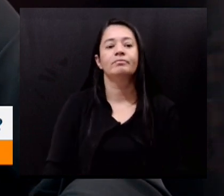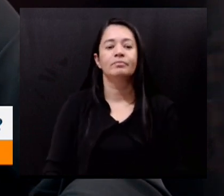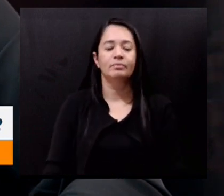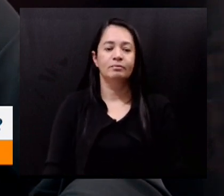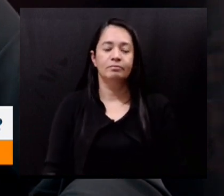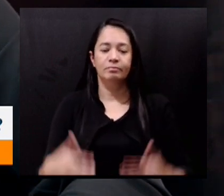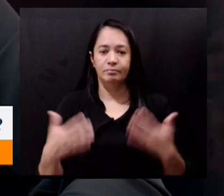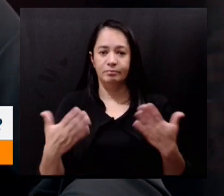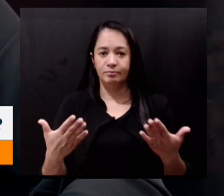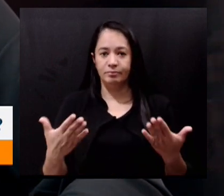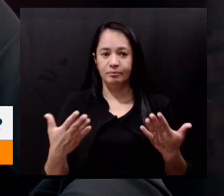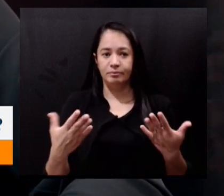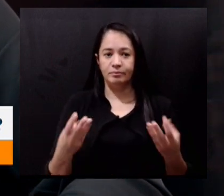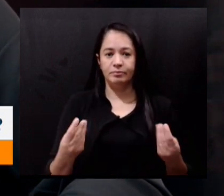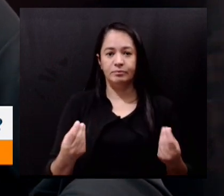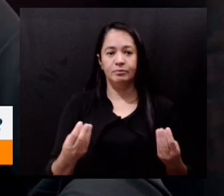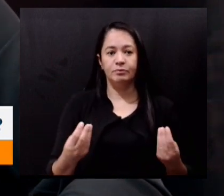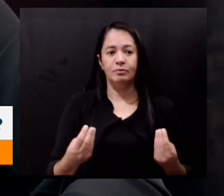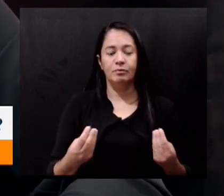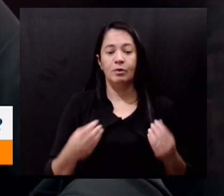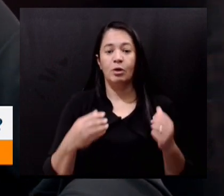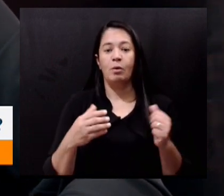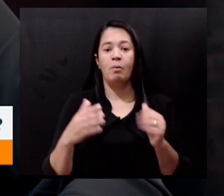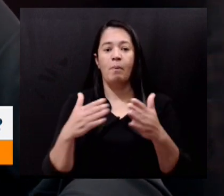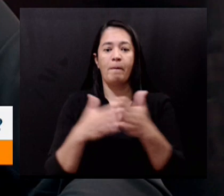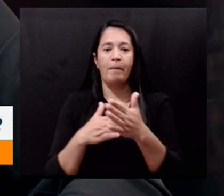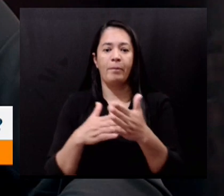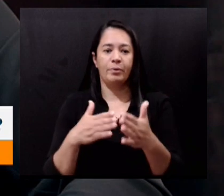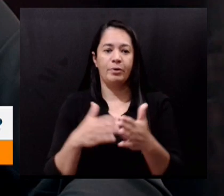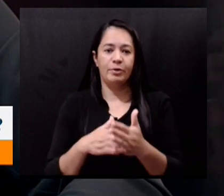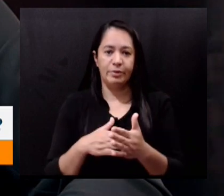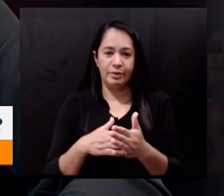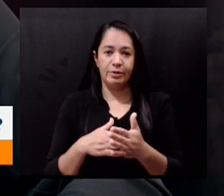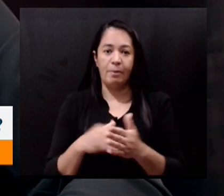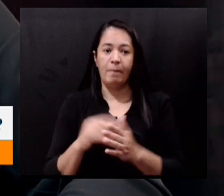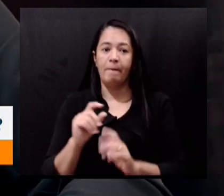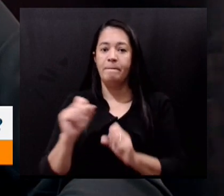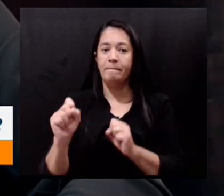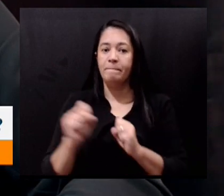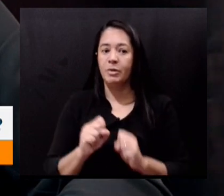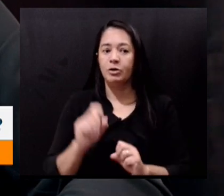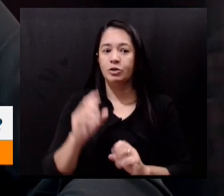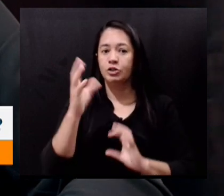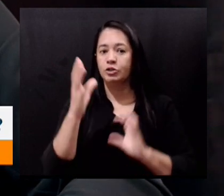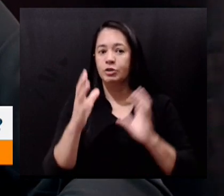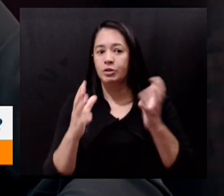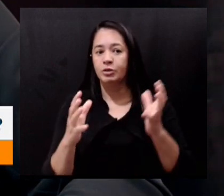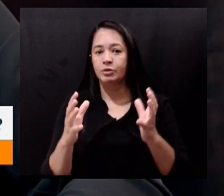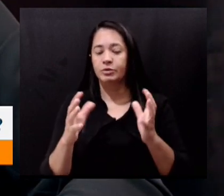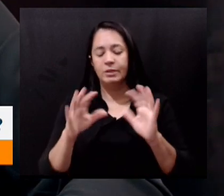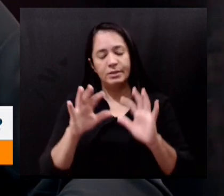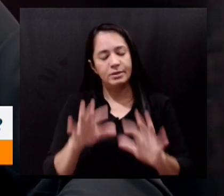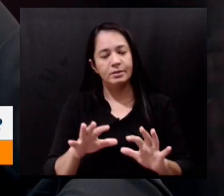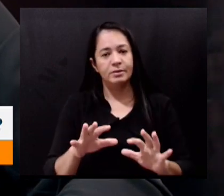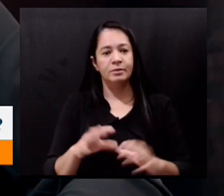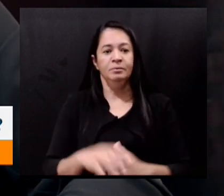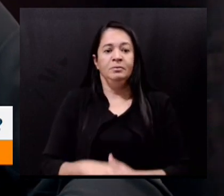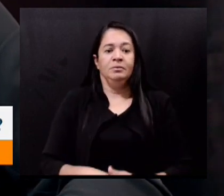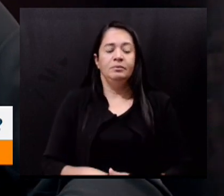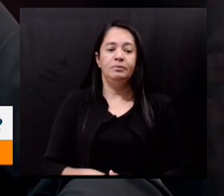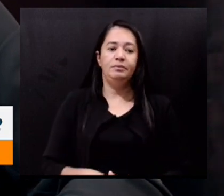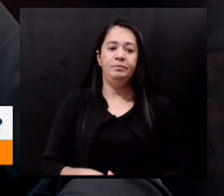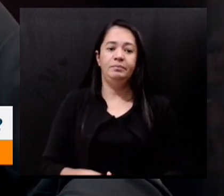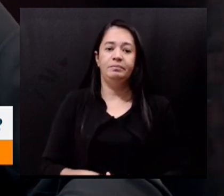Então, o bloqueio ele pode vir nesse sentido, né, está relacionado a